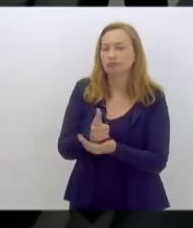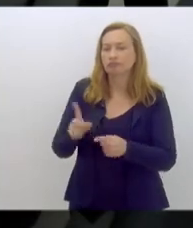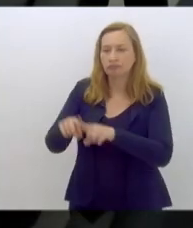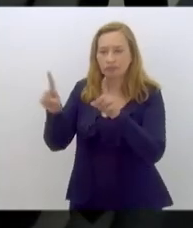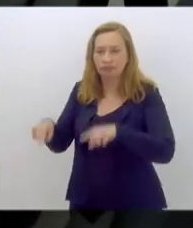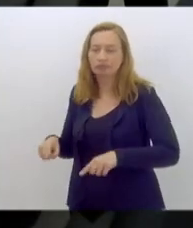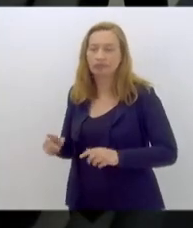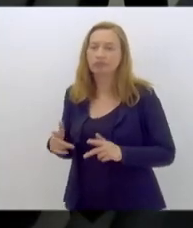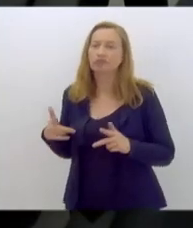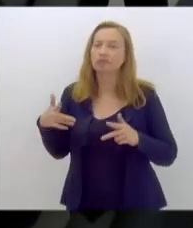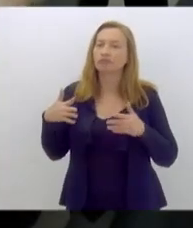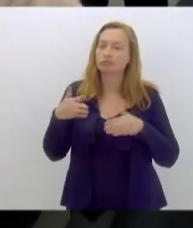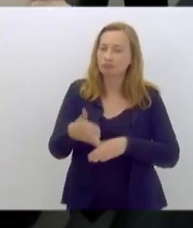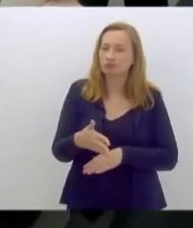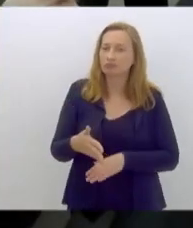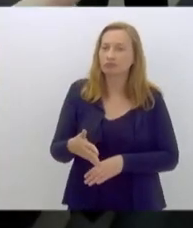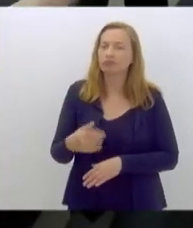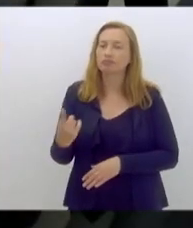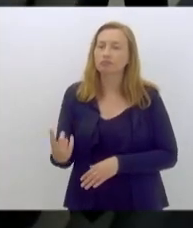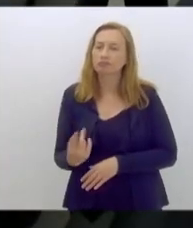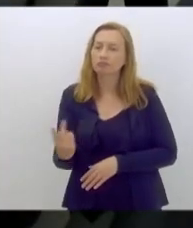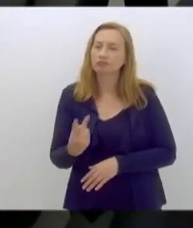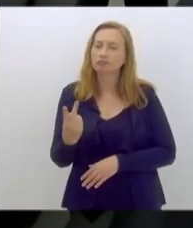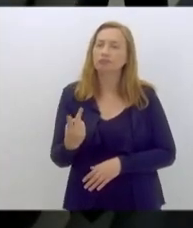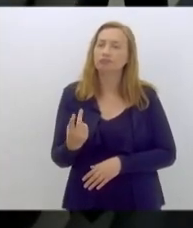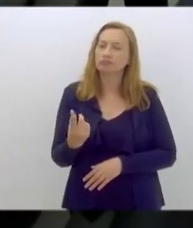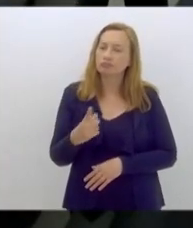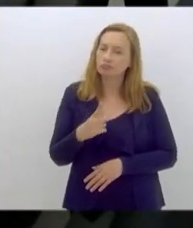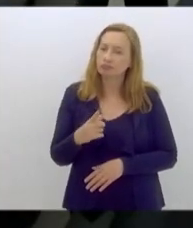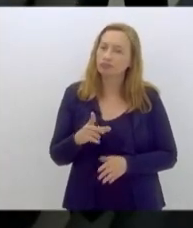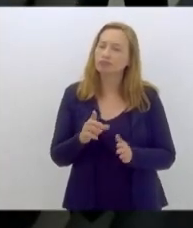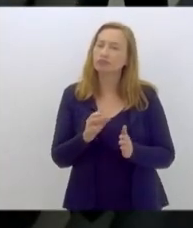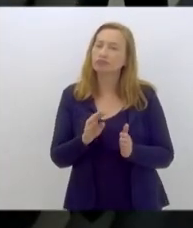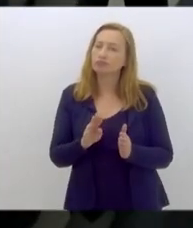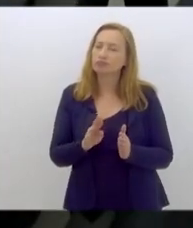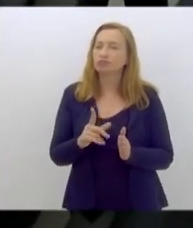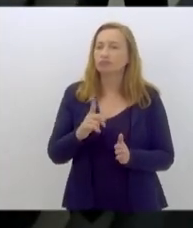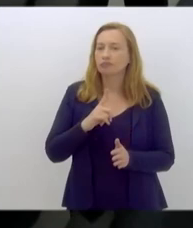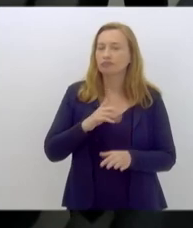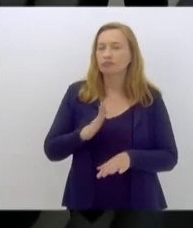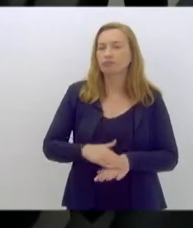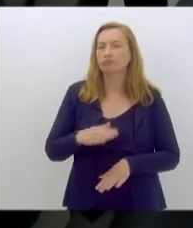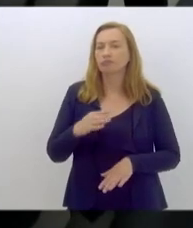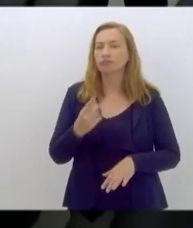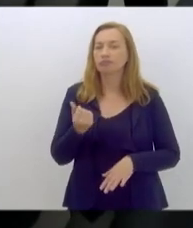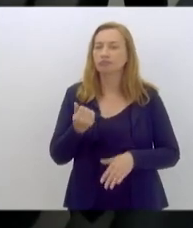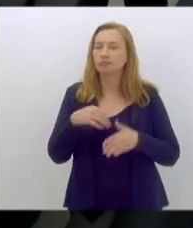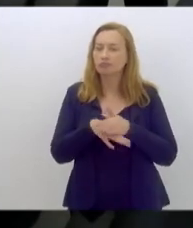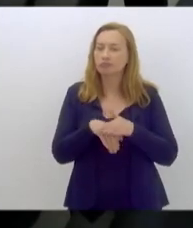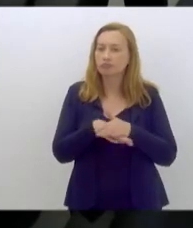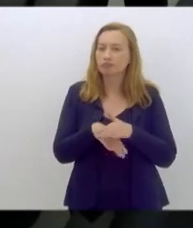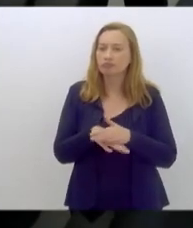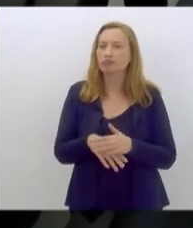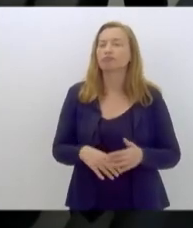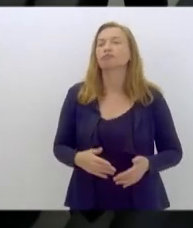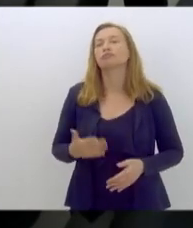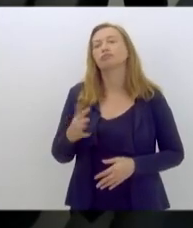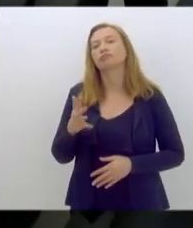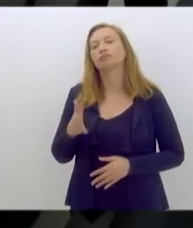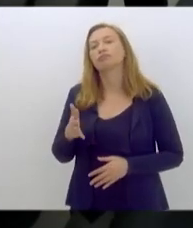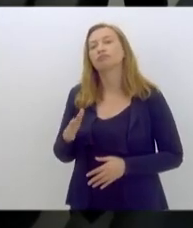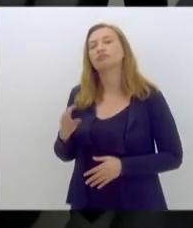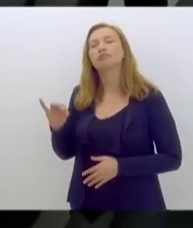a esse montante e ainda não vai sobrar o que ele vai ter de saldo positivo esse ano a gente está estimando